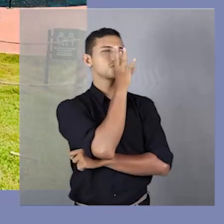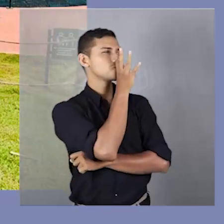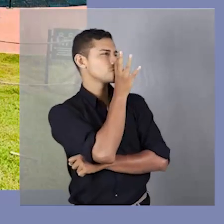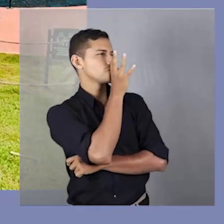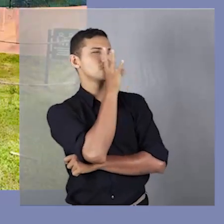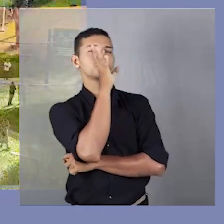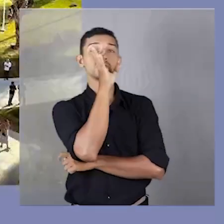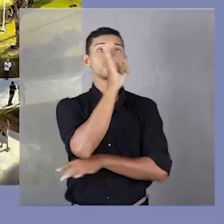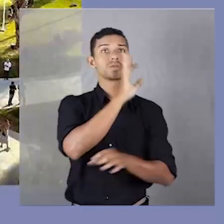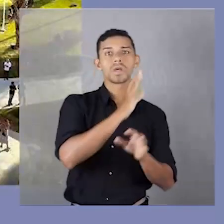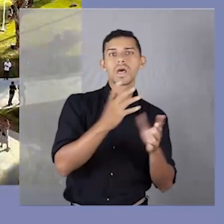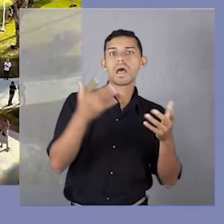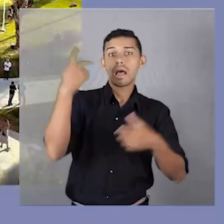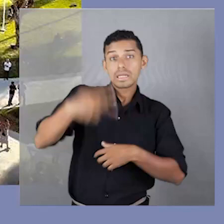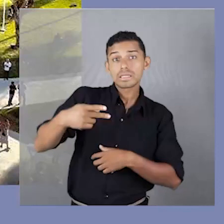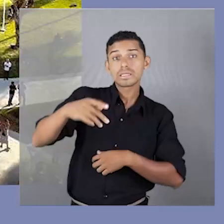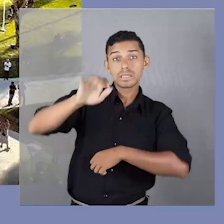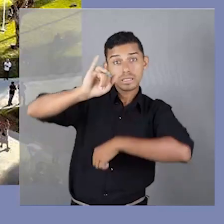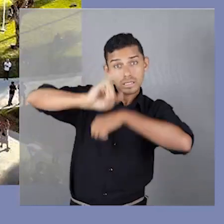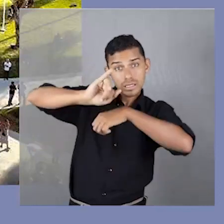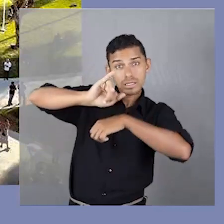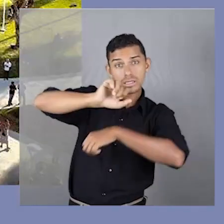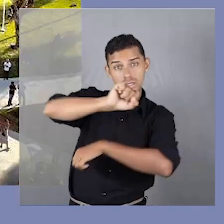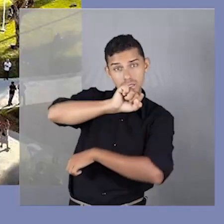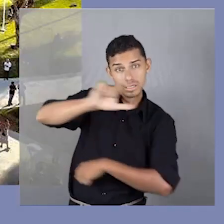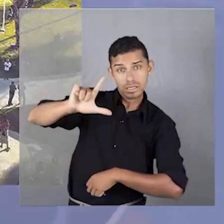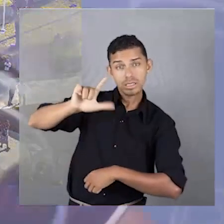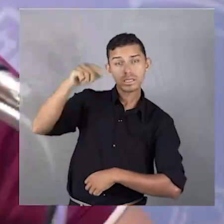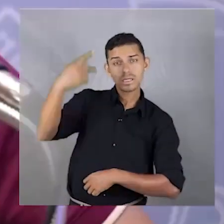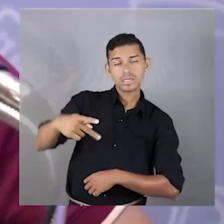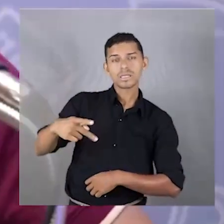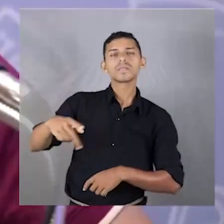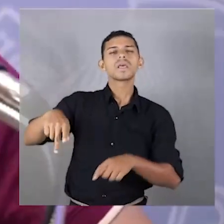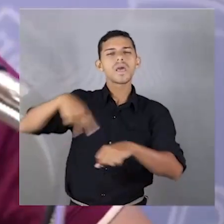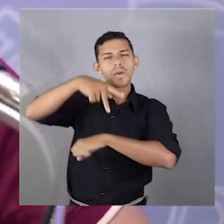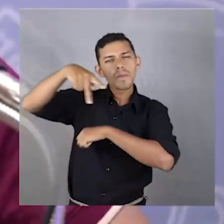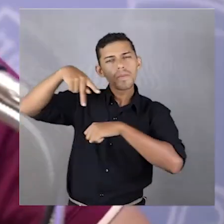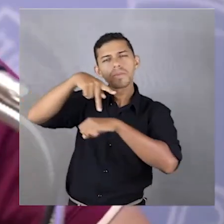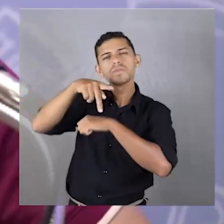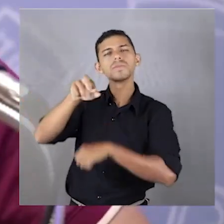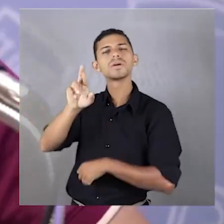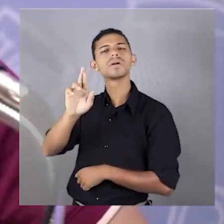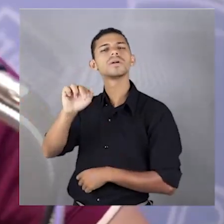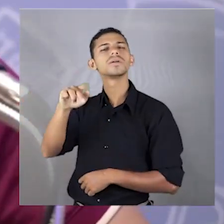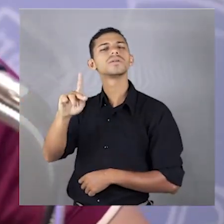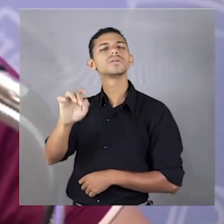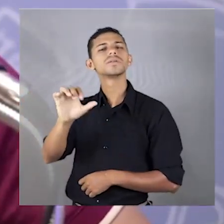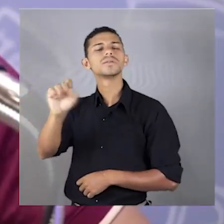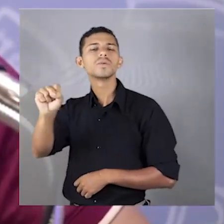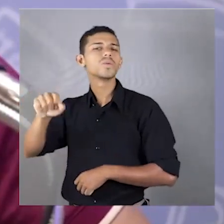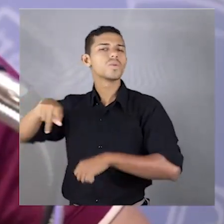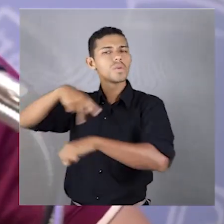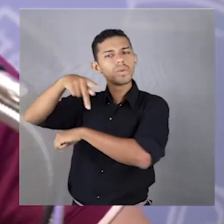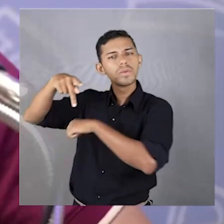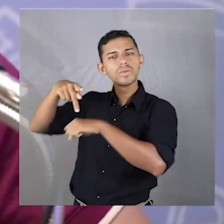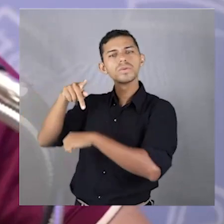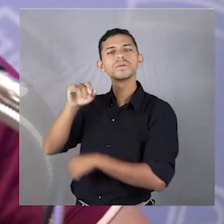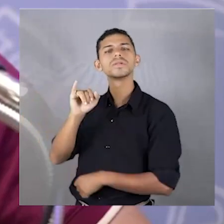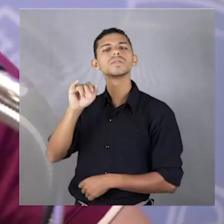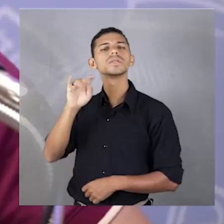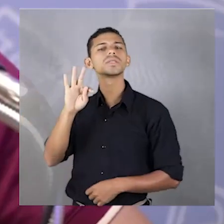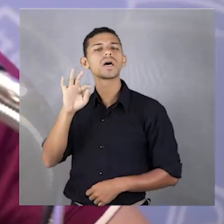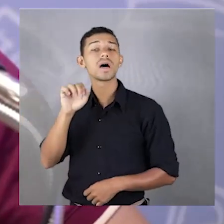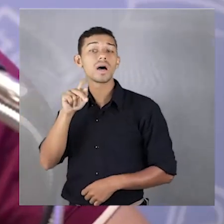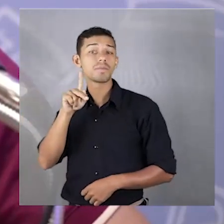parques. Só na capital do Maranhão, só em São Luís, você tem o Parque do Rangedor e o Parque do Itapiracó, que são espaços excelentes, né? De